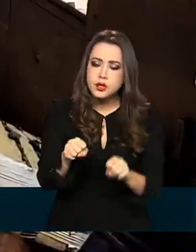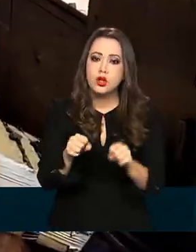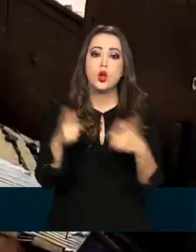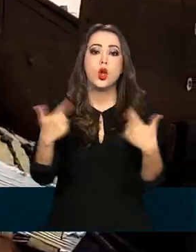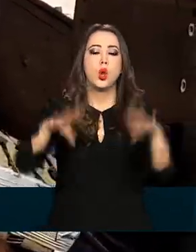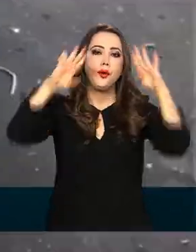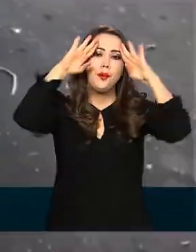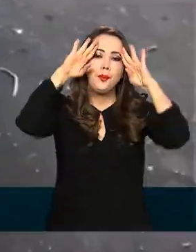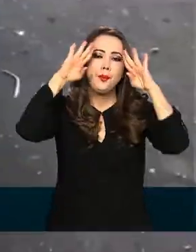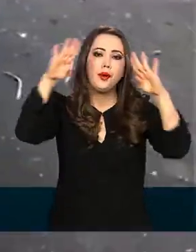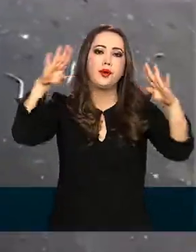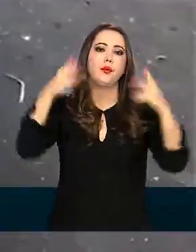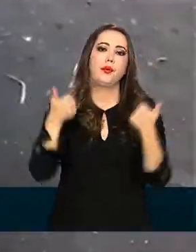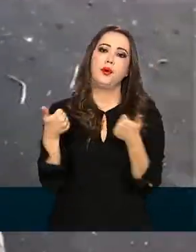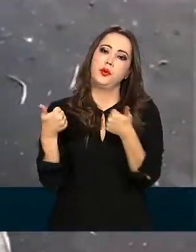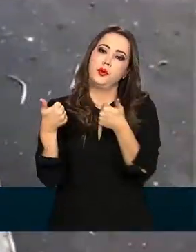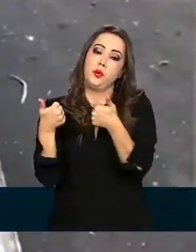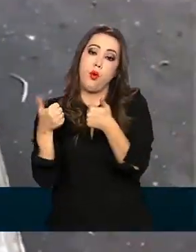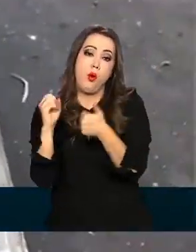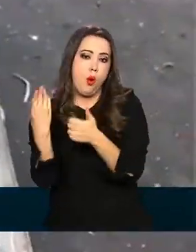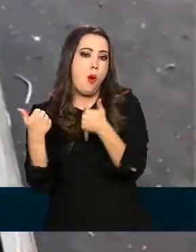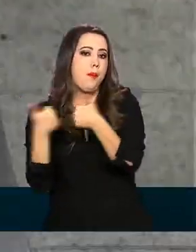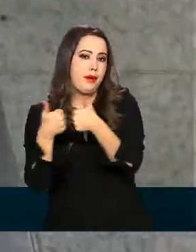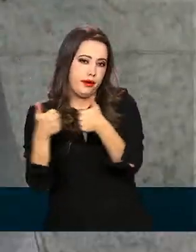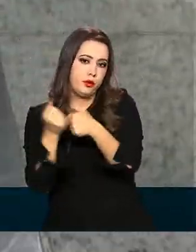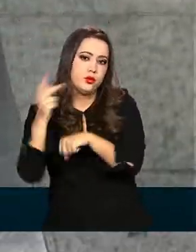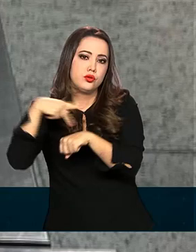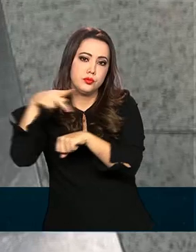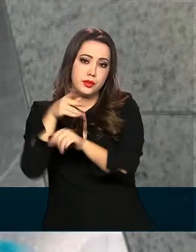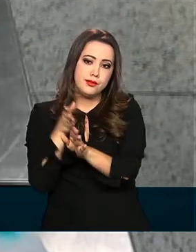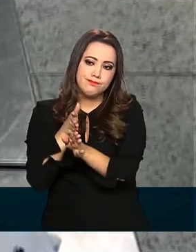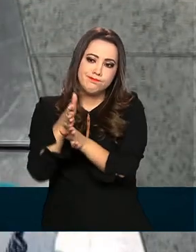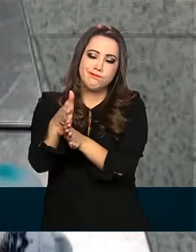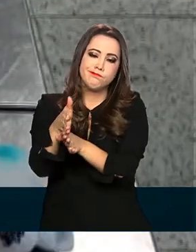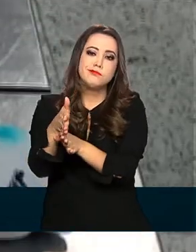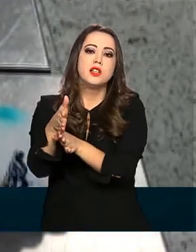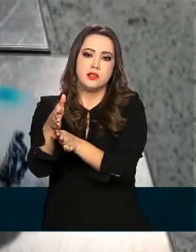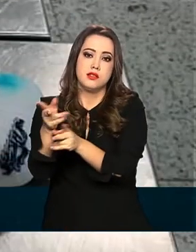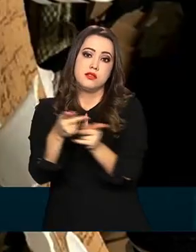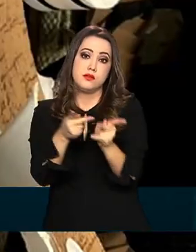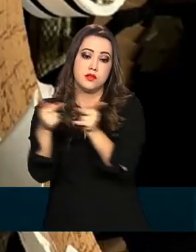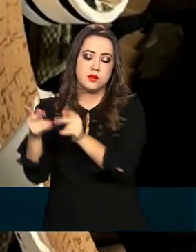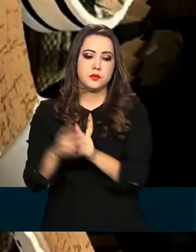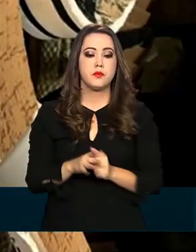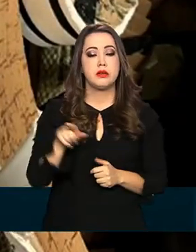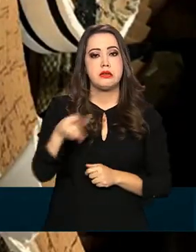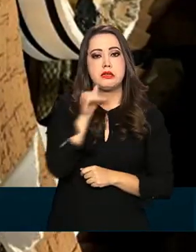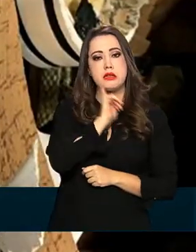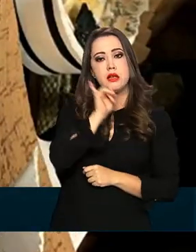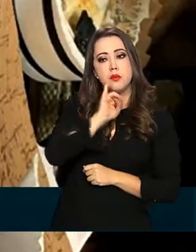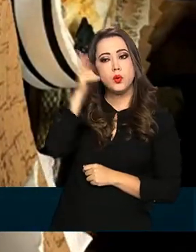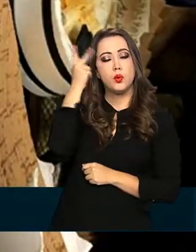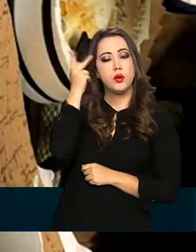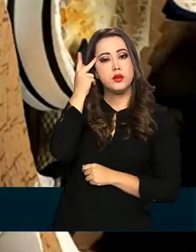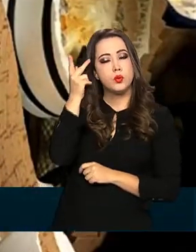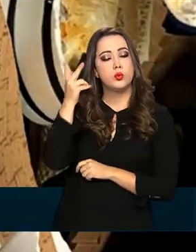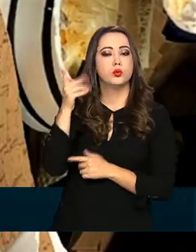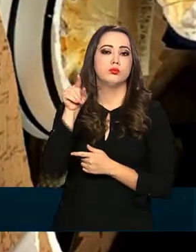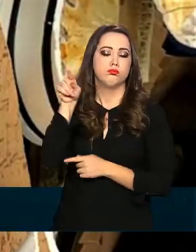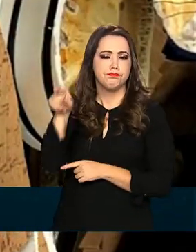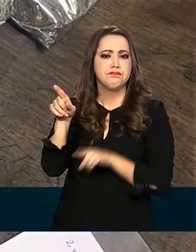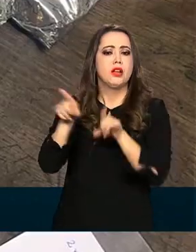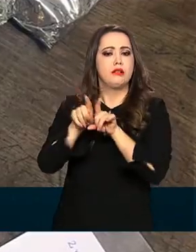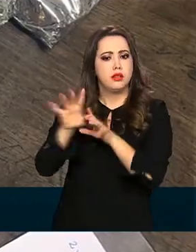nas áreas que fazem fronteira com países vizinhos. Entre os aeroportos, Guarulhos, em São Paulo, teve o maior volume de apreensões